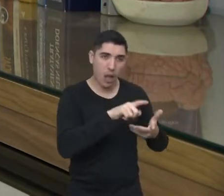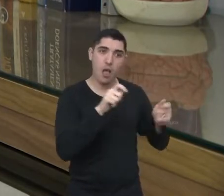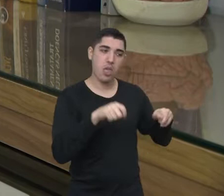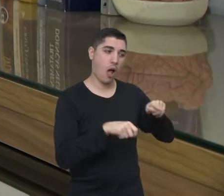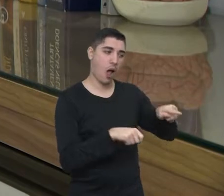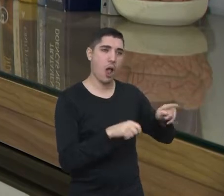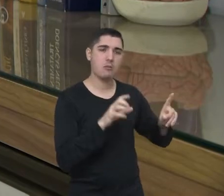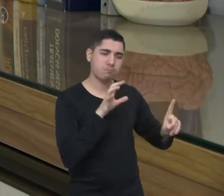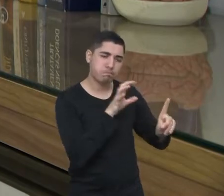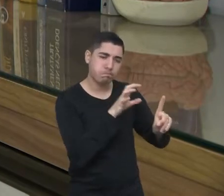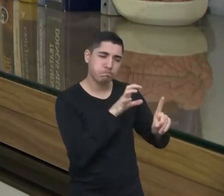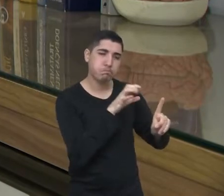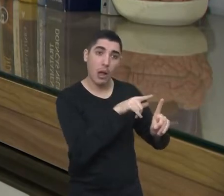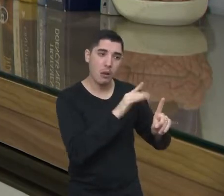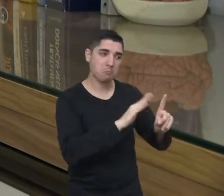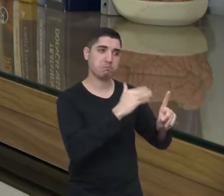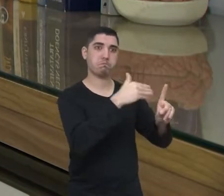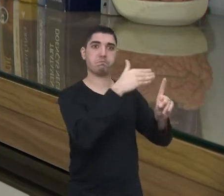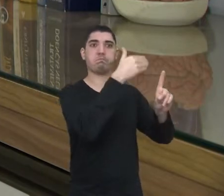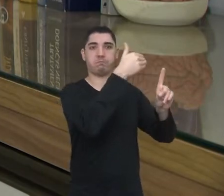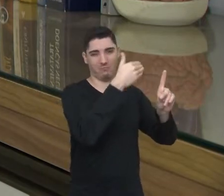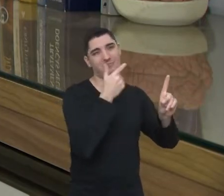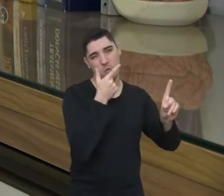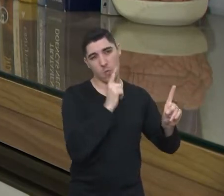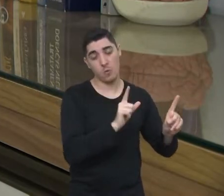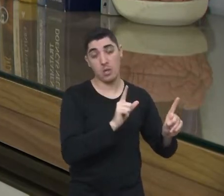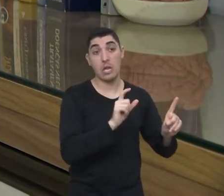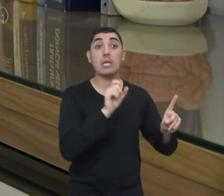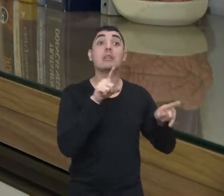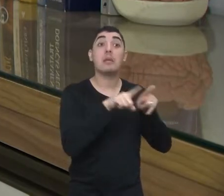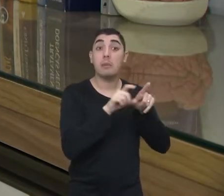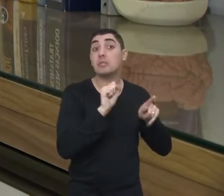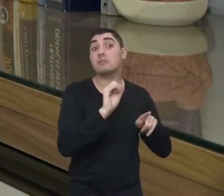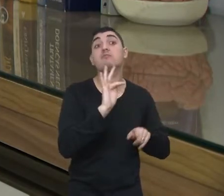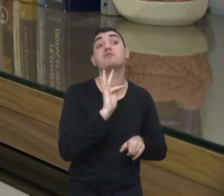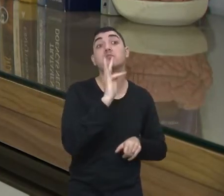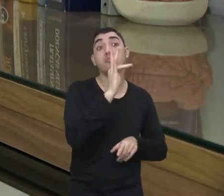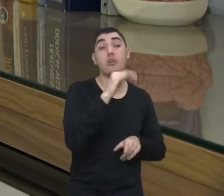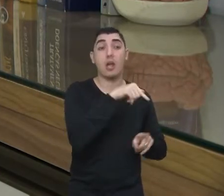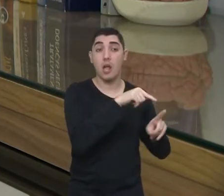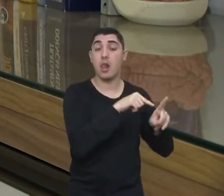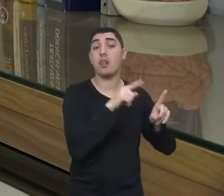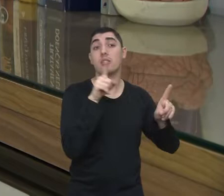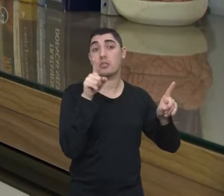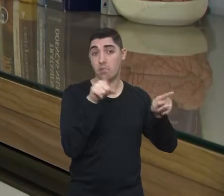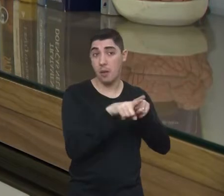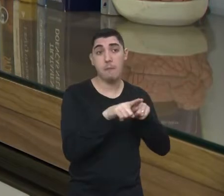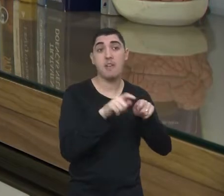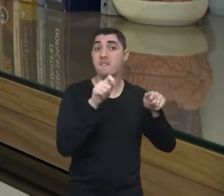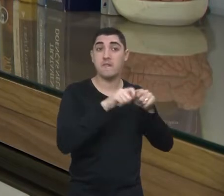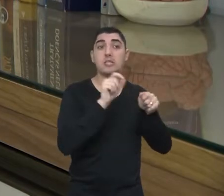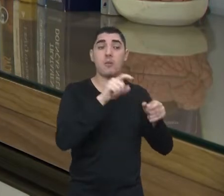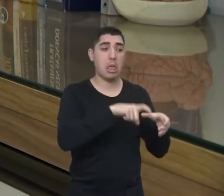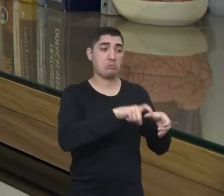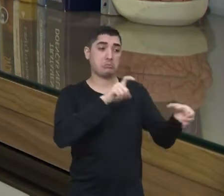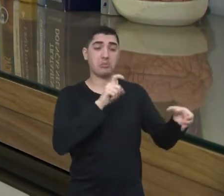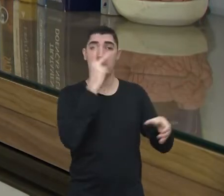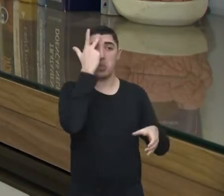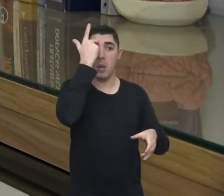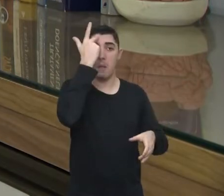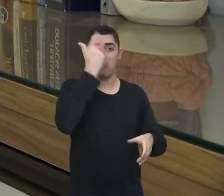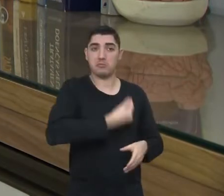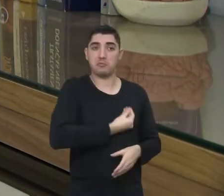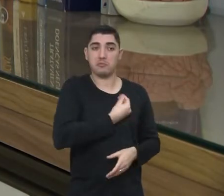vai influenciar no desenvolvimento dessa criança e, quem sabe, ela pode desenvolver as atividades normais de uma